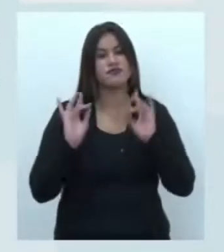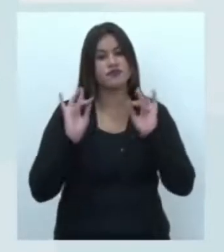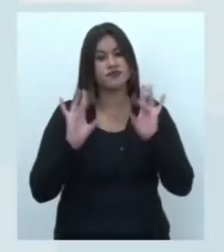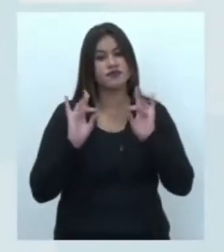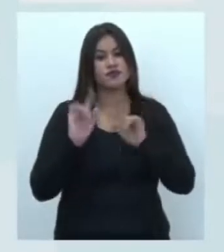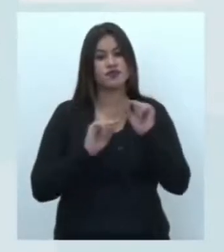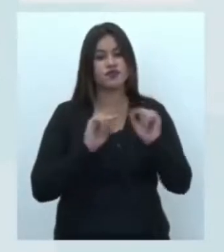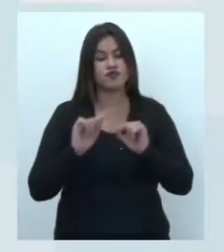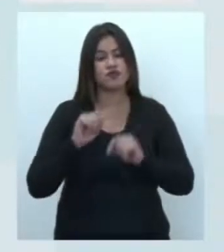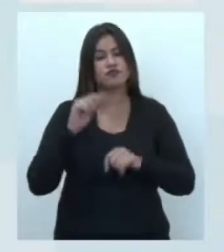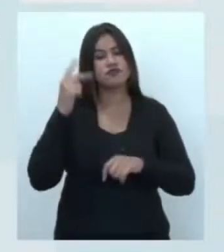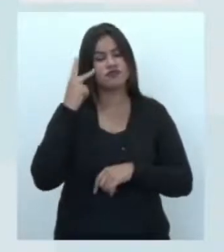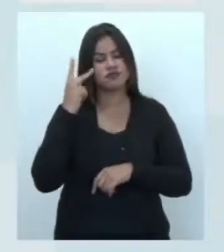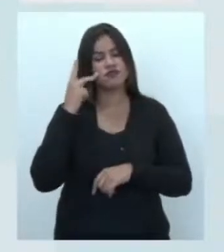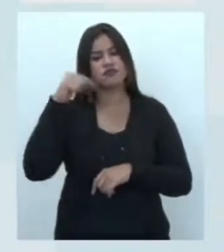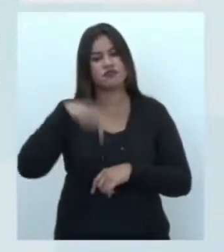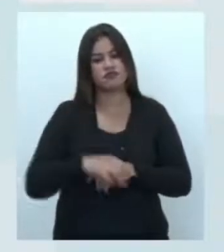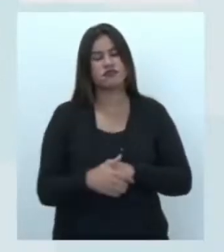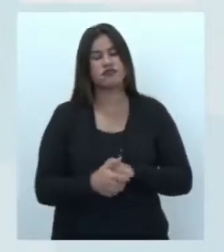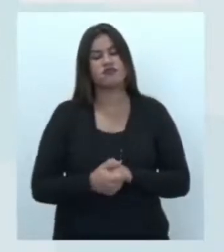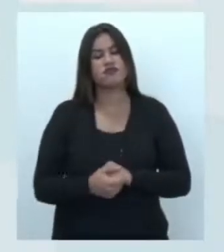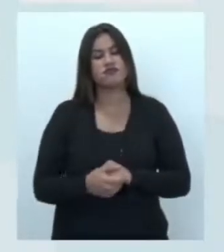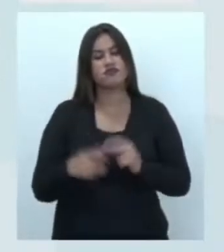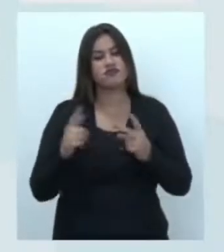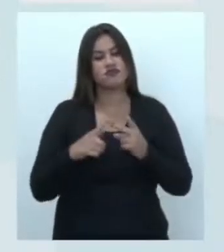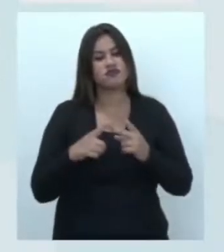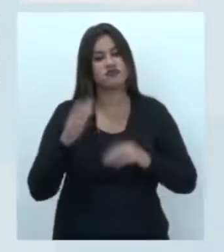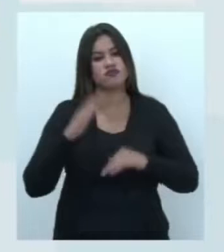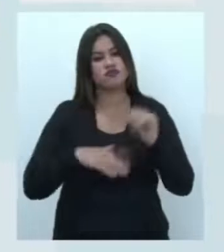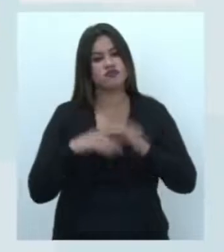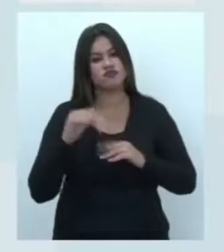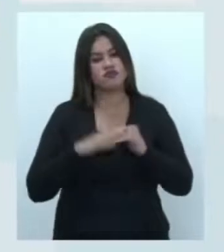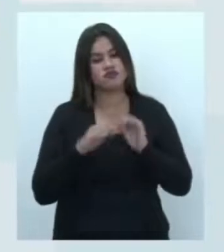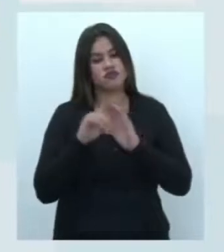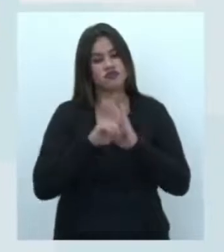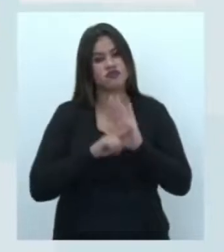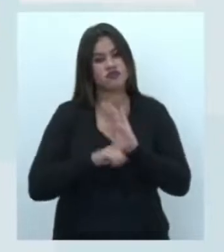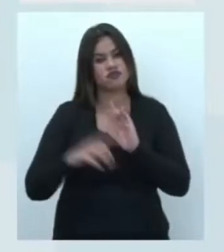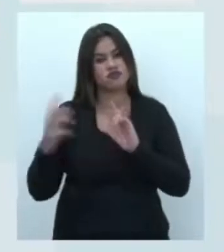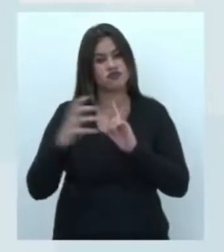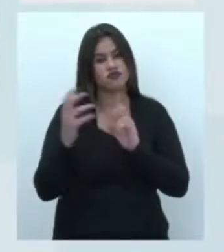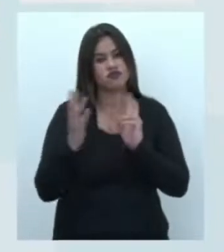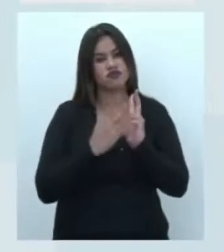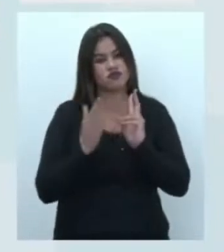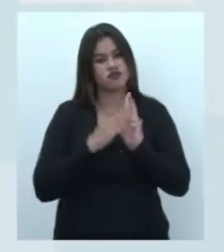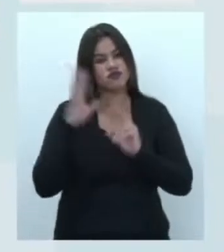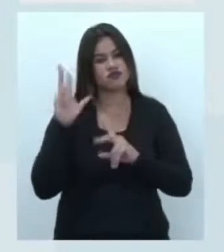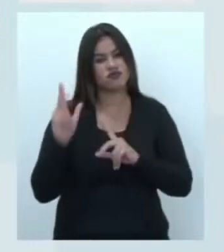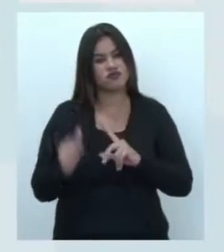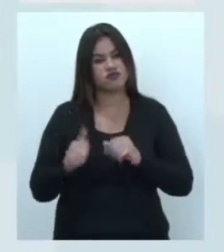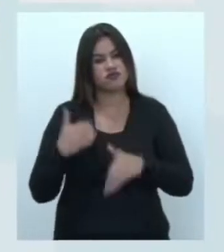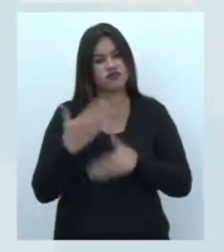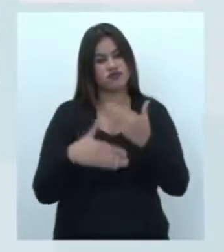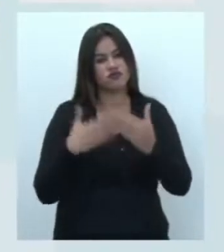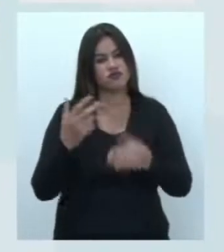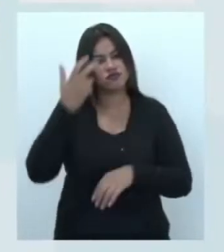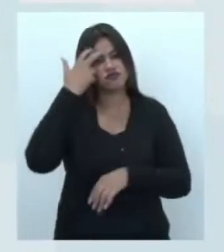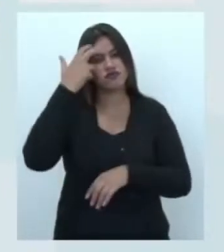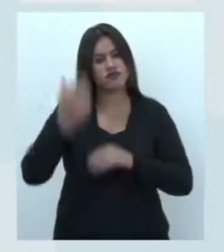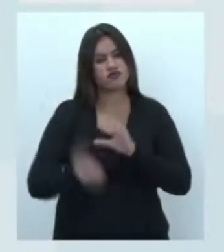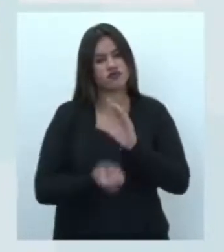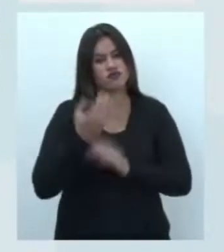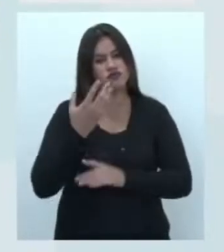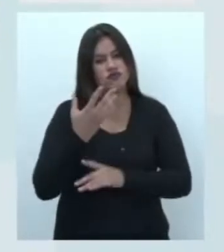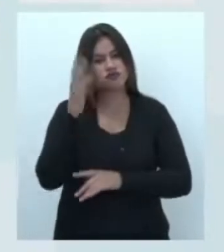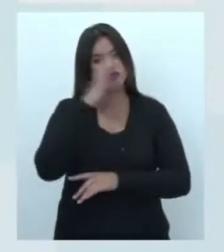no estado de São Paulo. A outra habilidade é analisar as influências indígenas e africanas no processo de formação